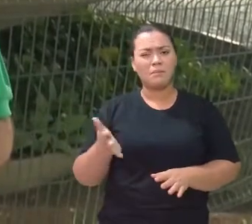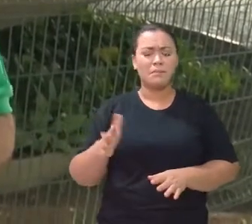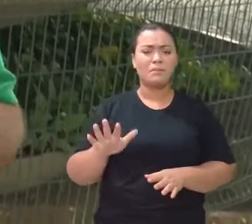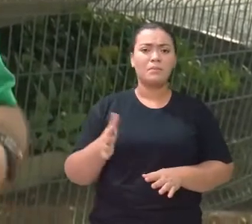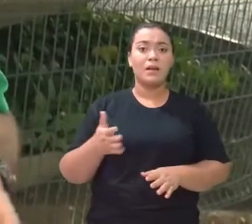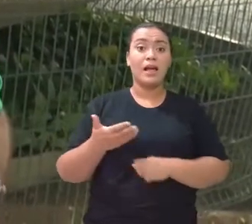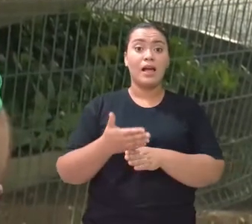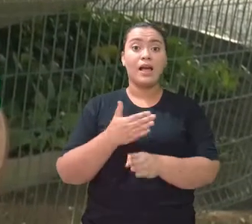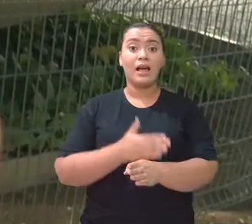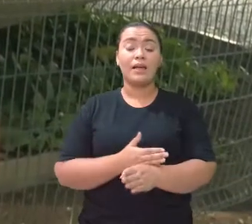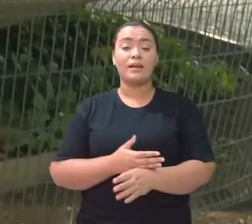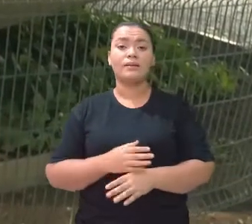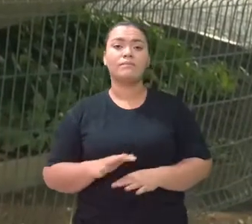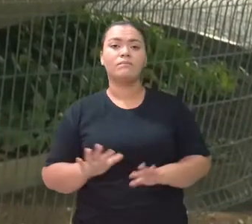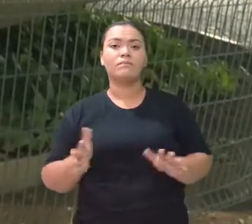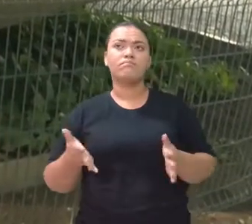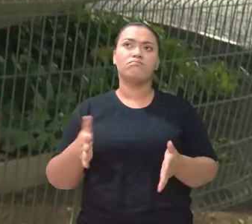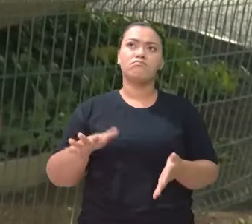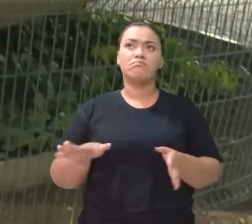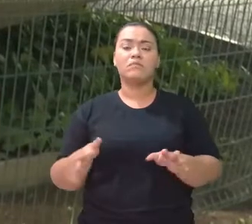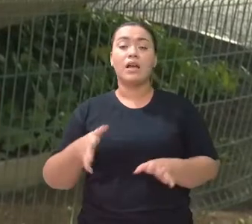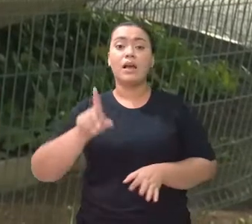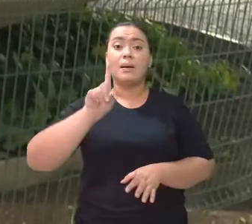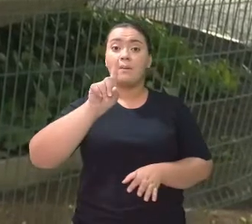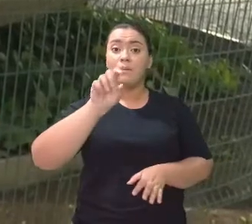antes, aproximadamente aí em